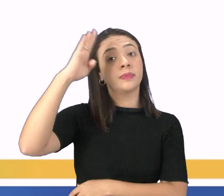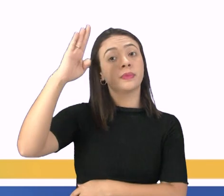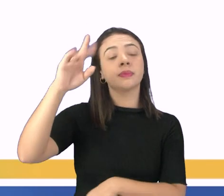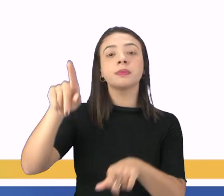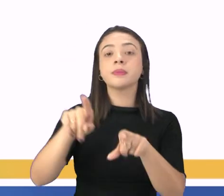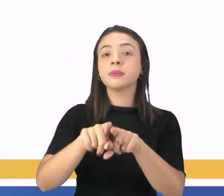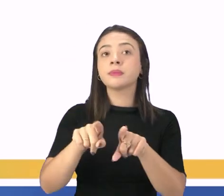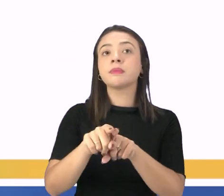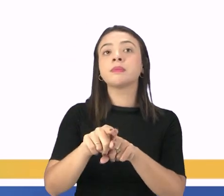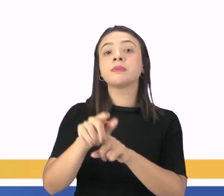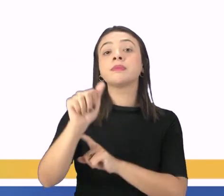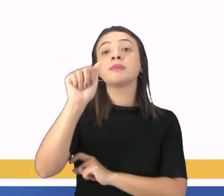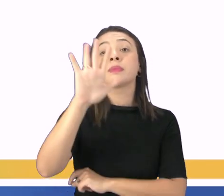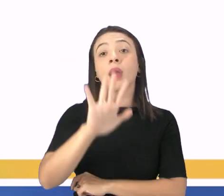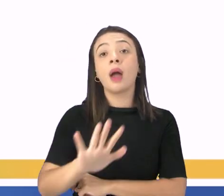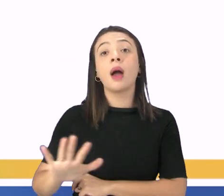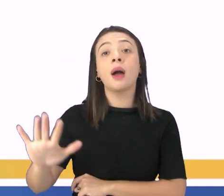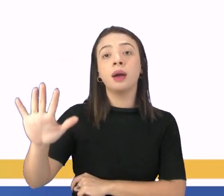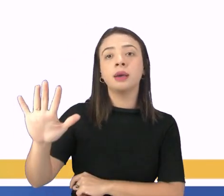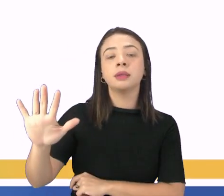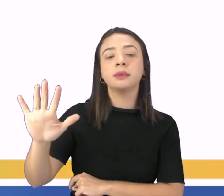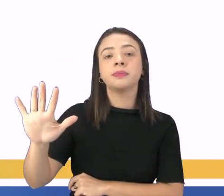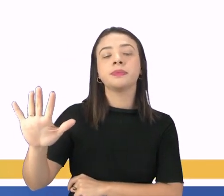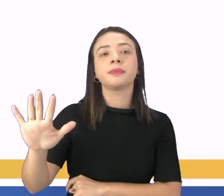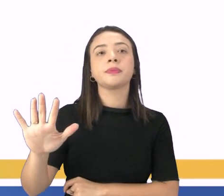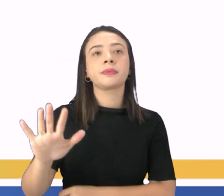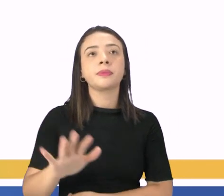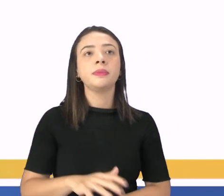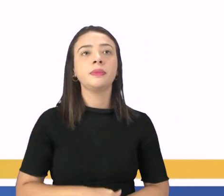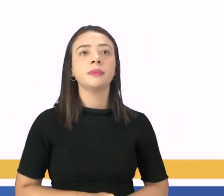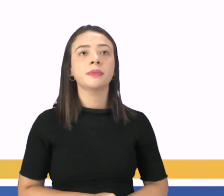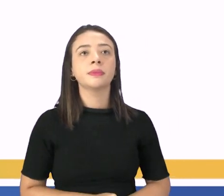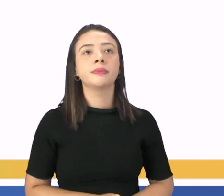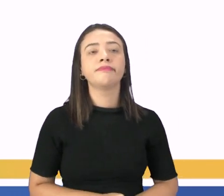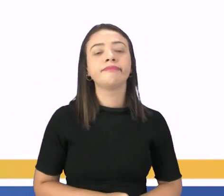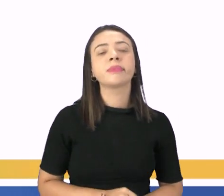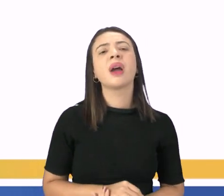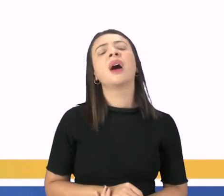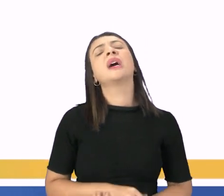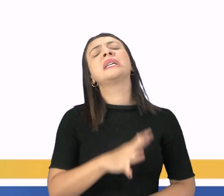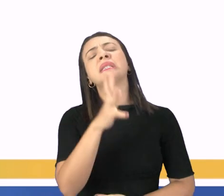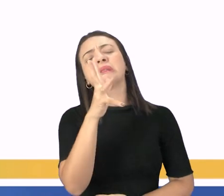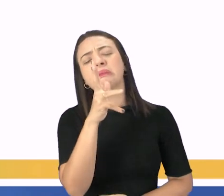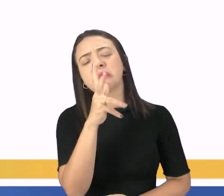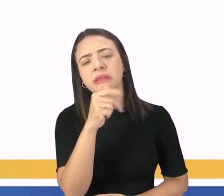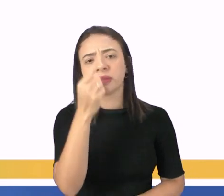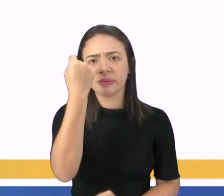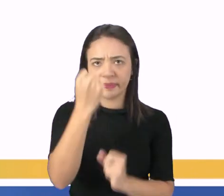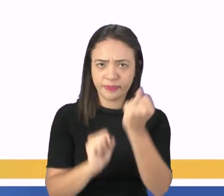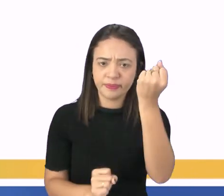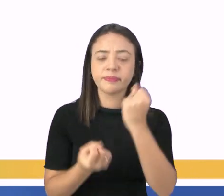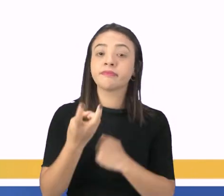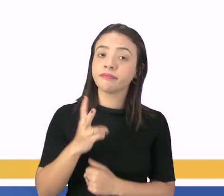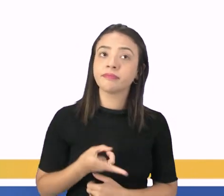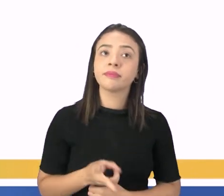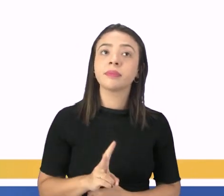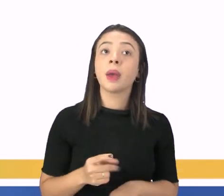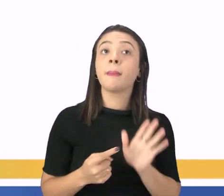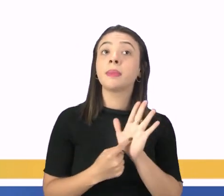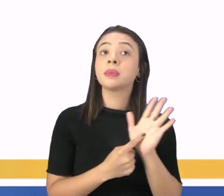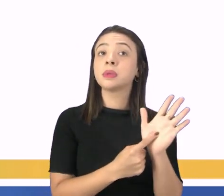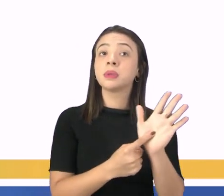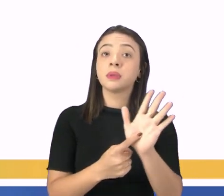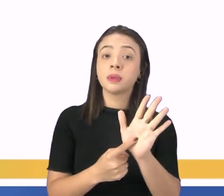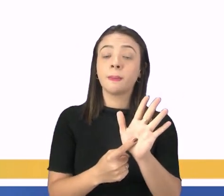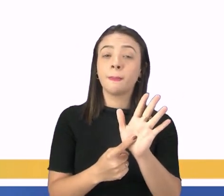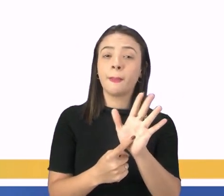para a Ásia e principalmente o seu sudeste da Ásia. A industrialização tardia continuando ainda, mostrando com